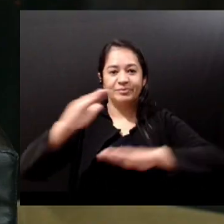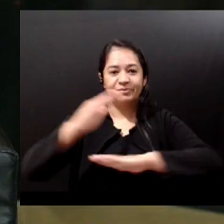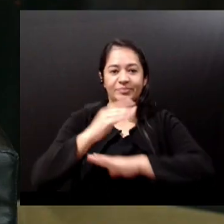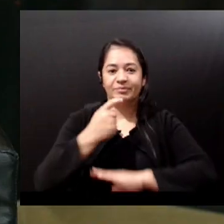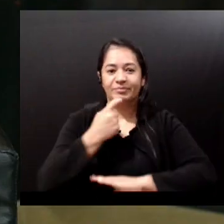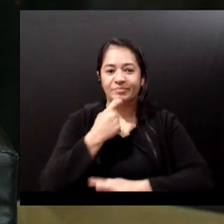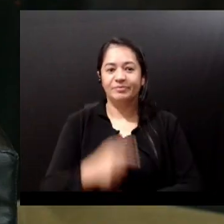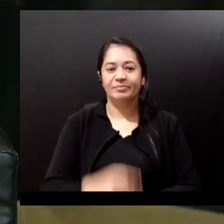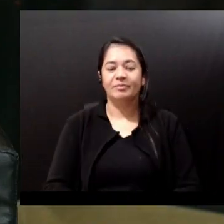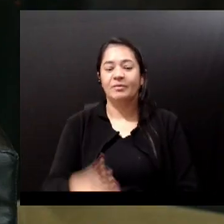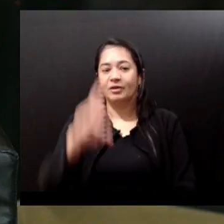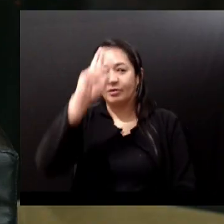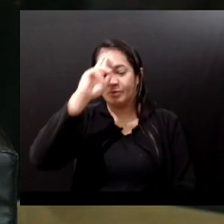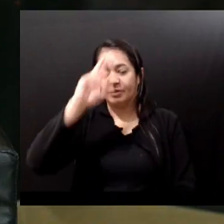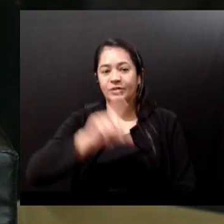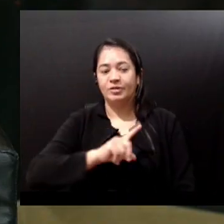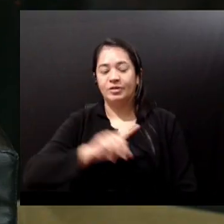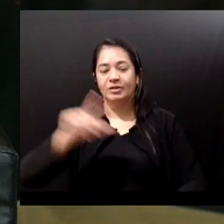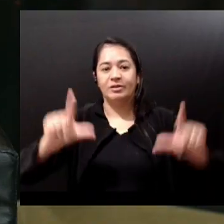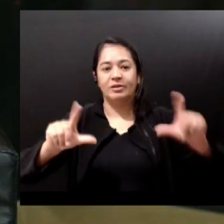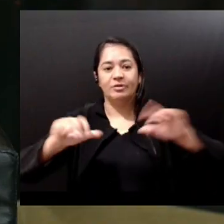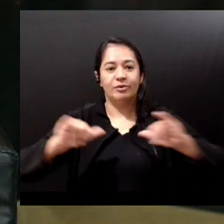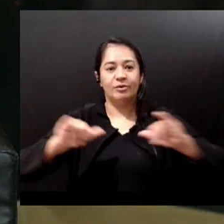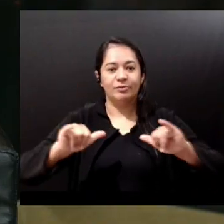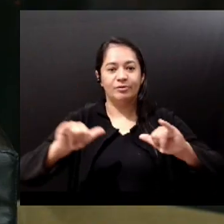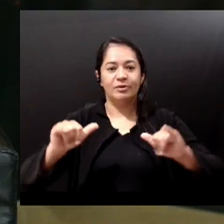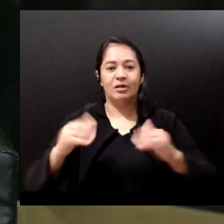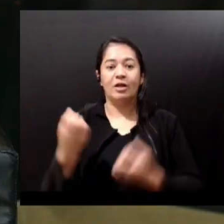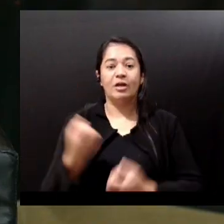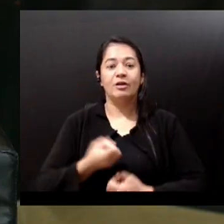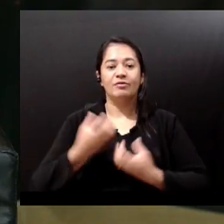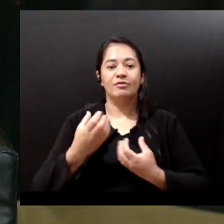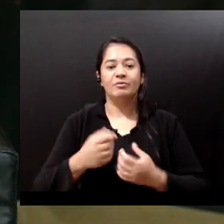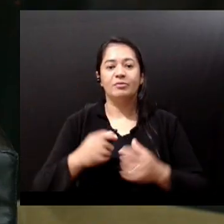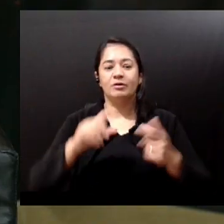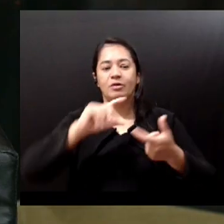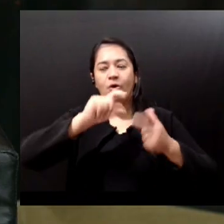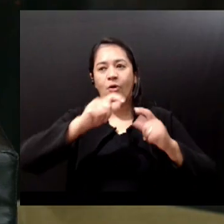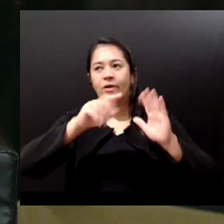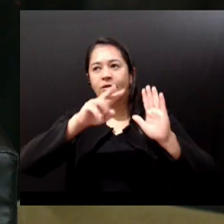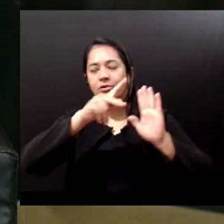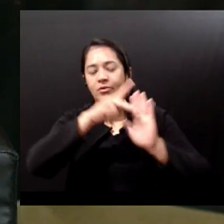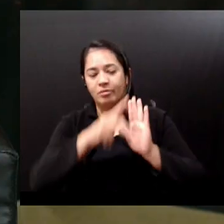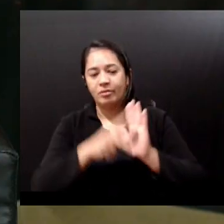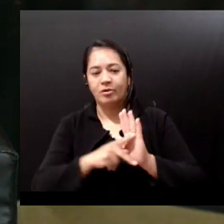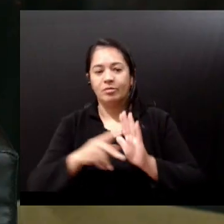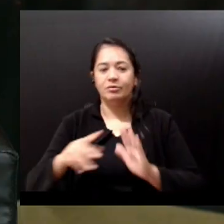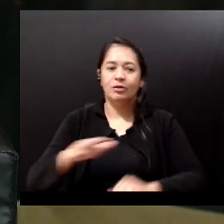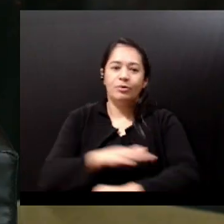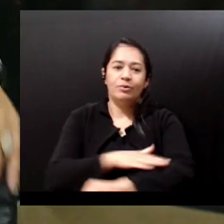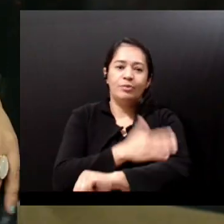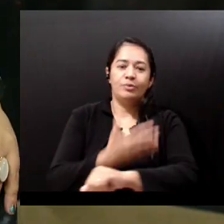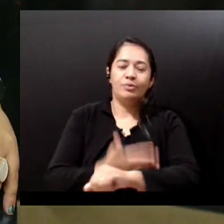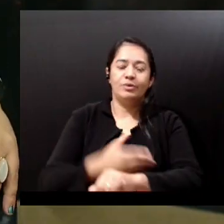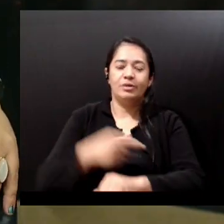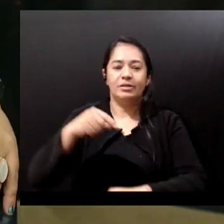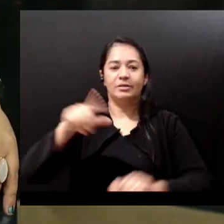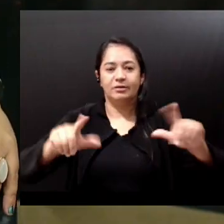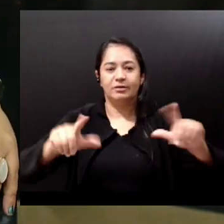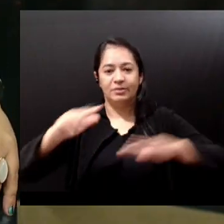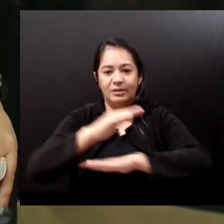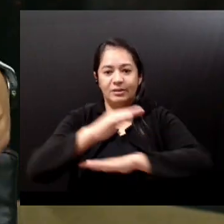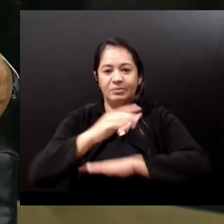temos Câmara Notícia, também com informações e os quadros e programas, o dia todo aqui na TV Câmara Campinas, todos feitos pela